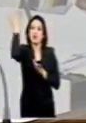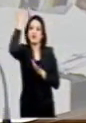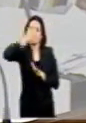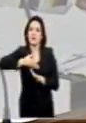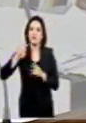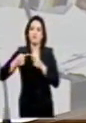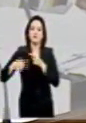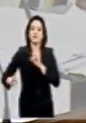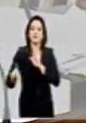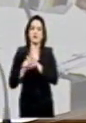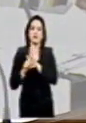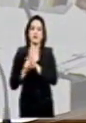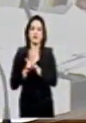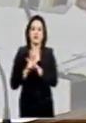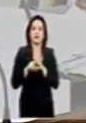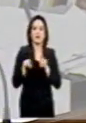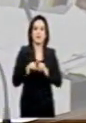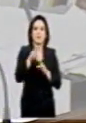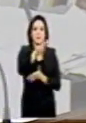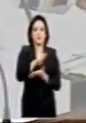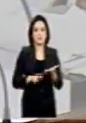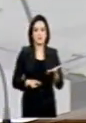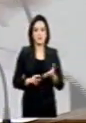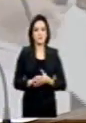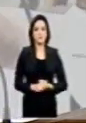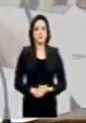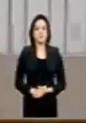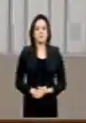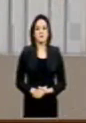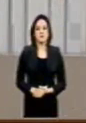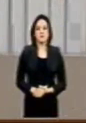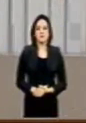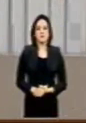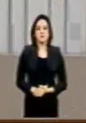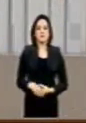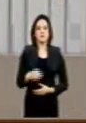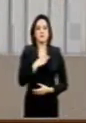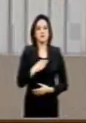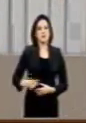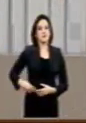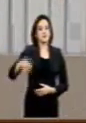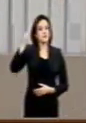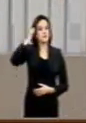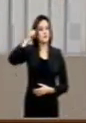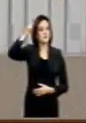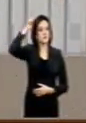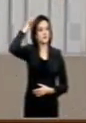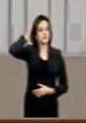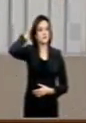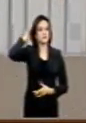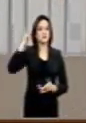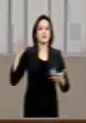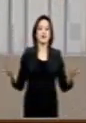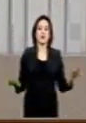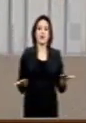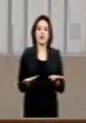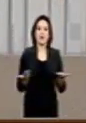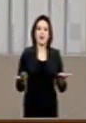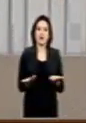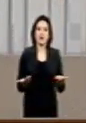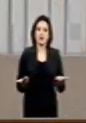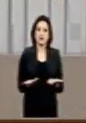ilícitas, é o relatório. Agradeço ao ministro Alexandre de Moraes. Agora, para as sustentações